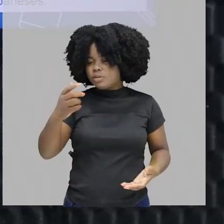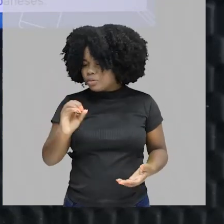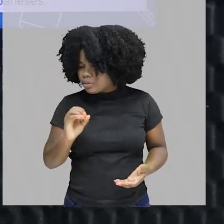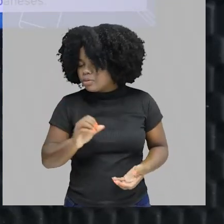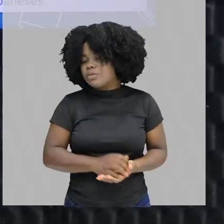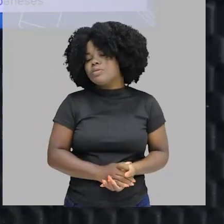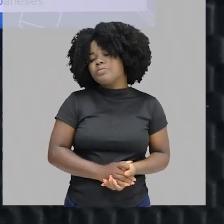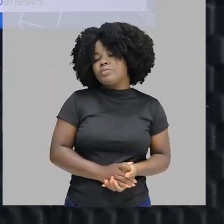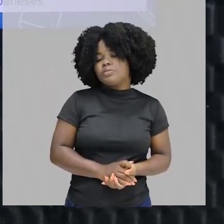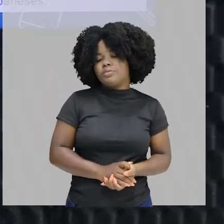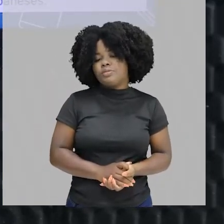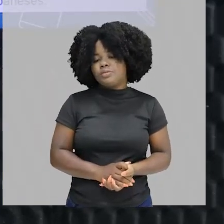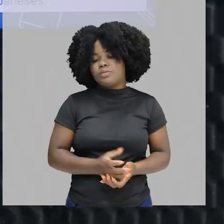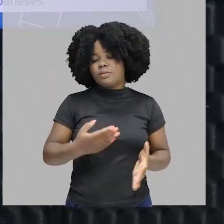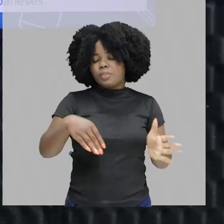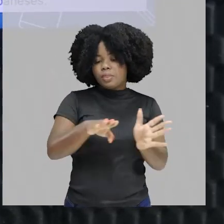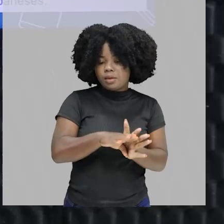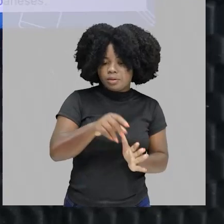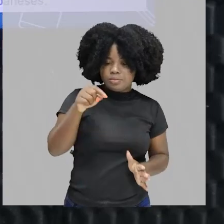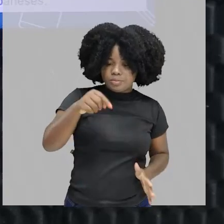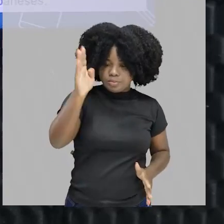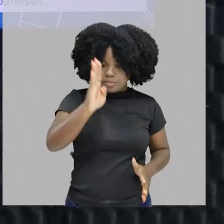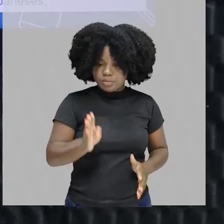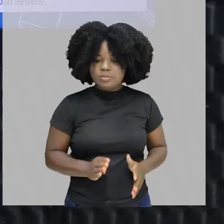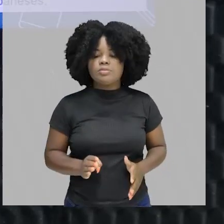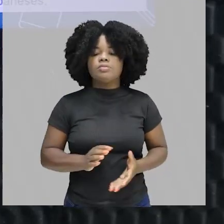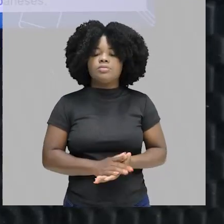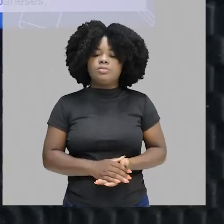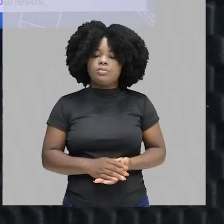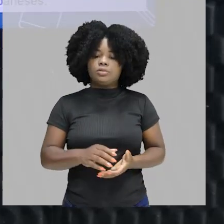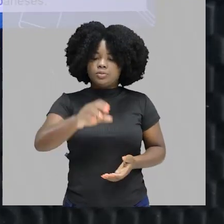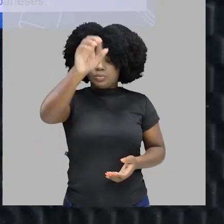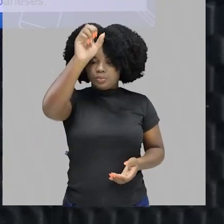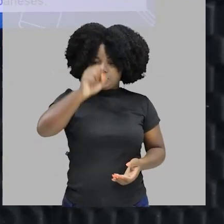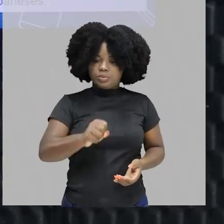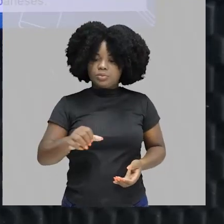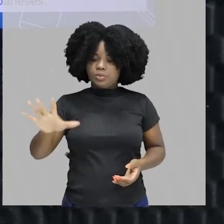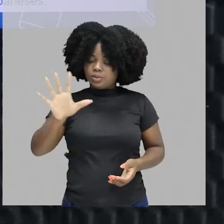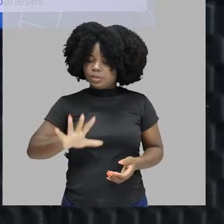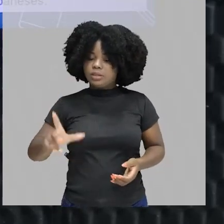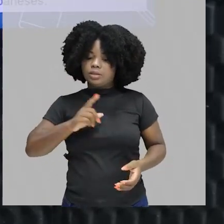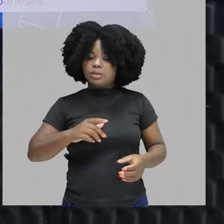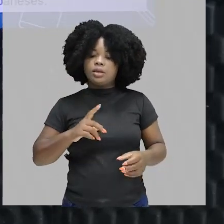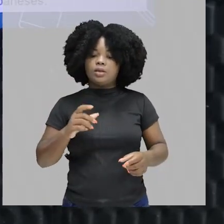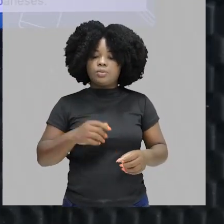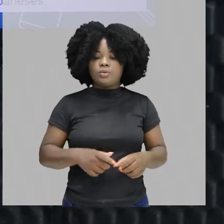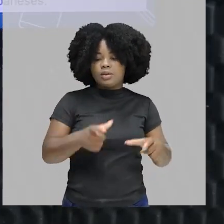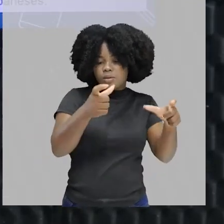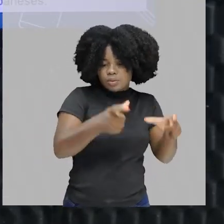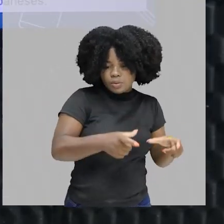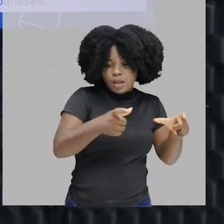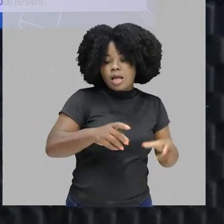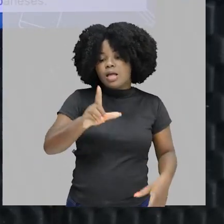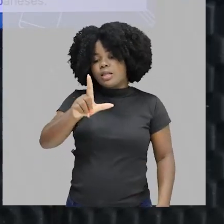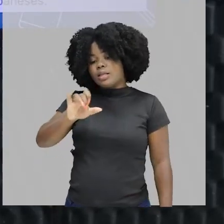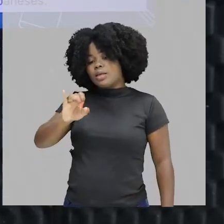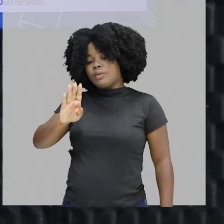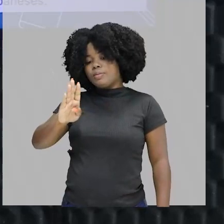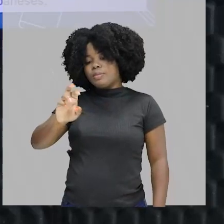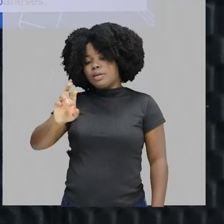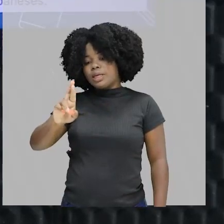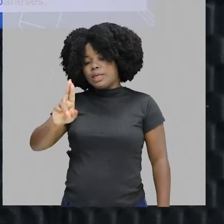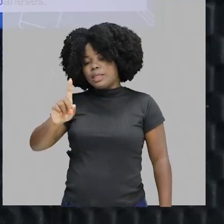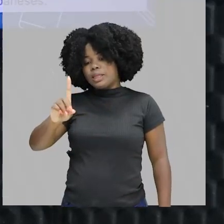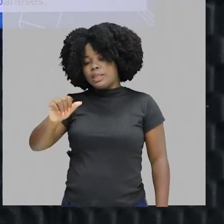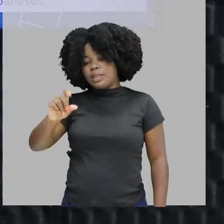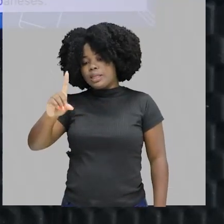anos 1900, vieram para cá, vão se situar no sudeste. Nós temos o famoso bairro da Liberdade, por exemplo, que é um bairro